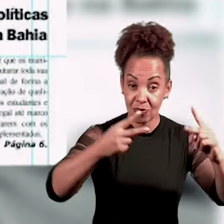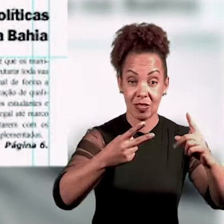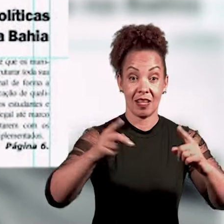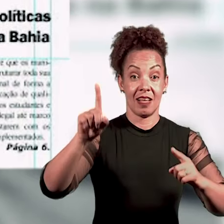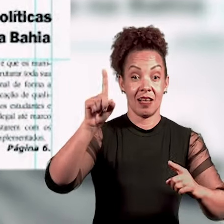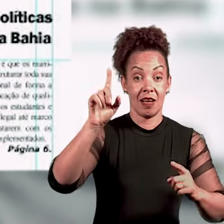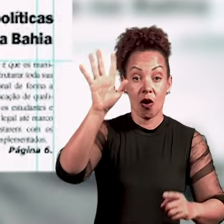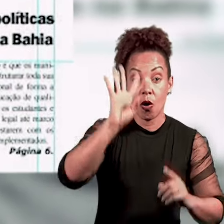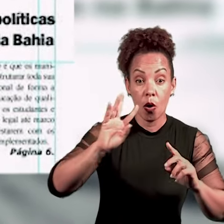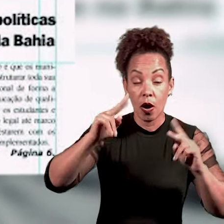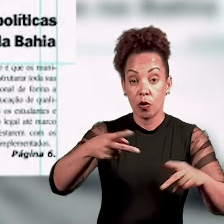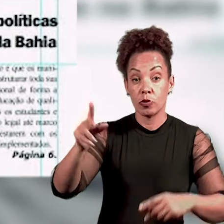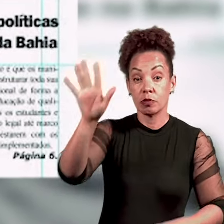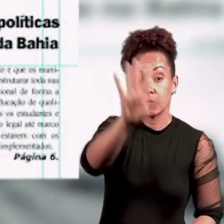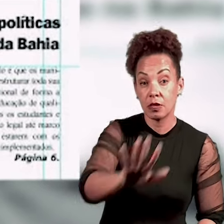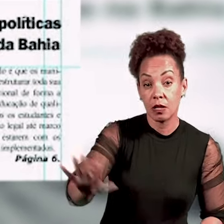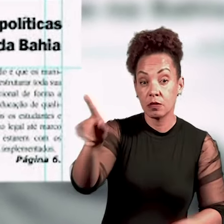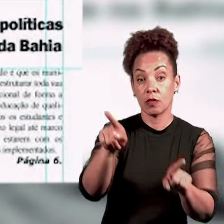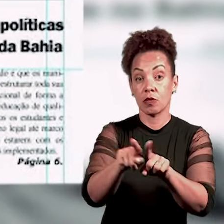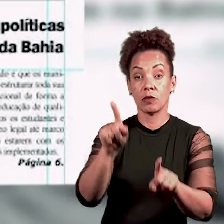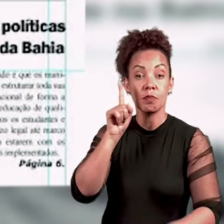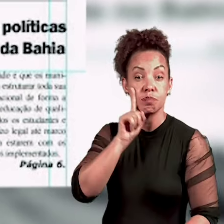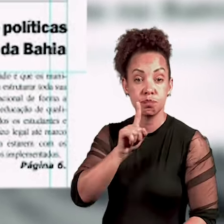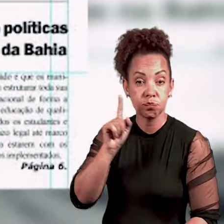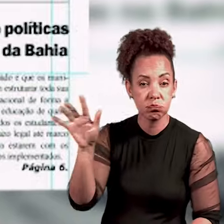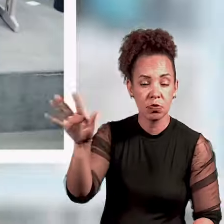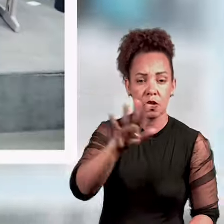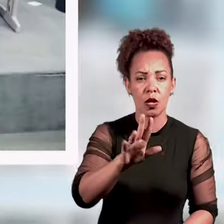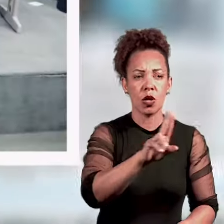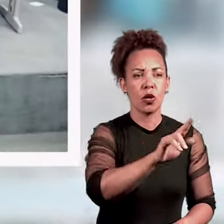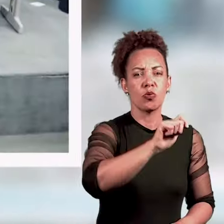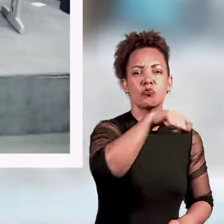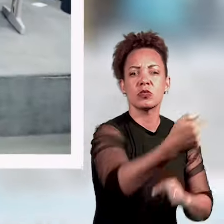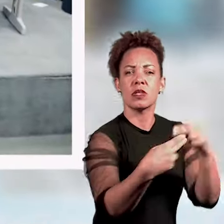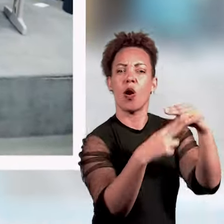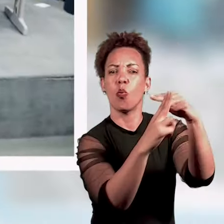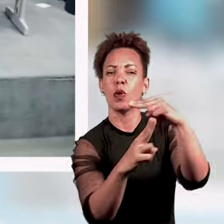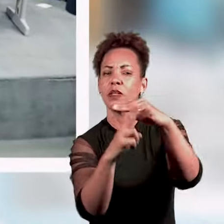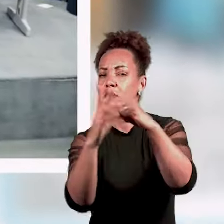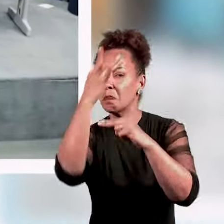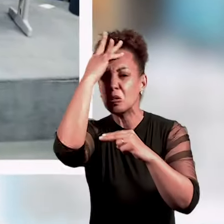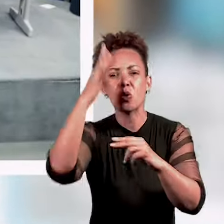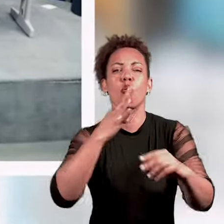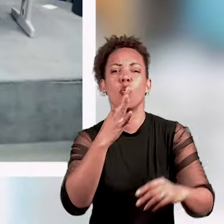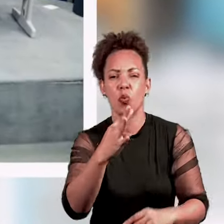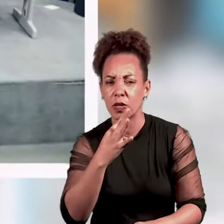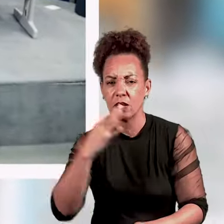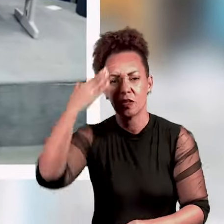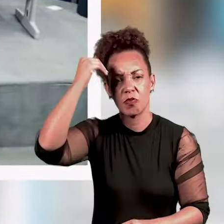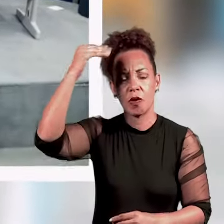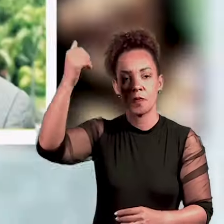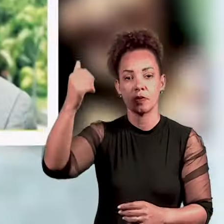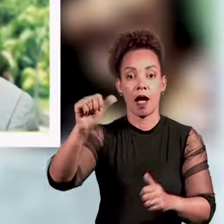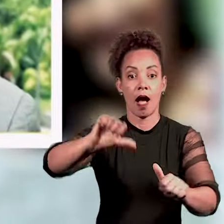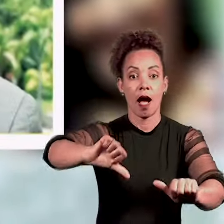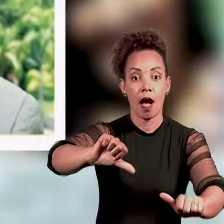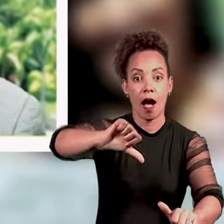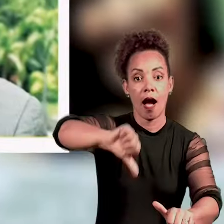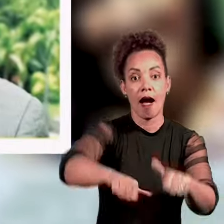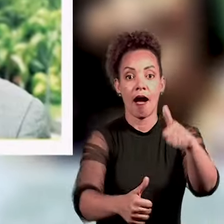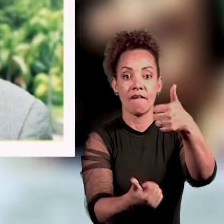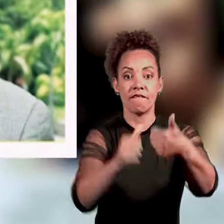inegável. Onde você vai, o nome da UESC é referido. Na avaliação da CAPES, né, que é um órgão federal de